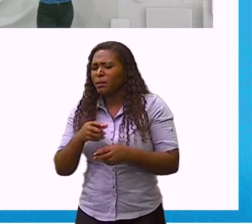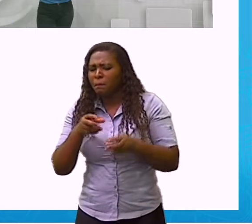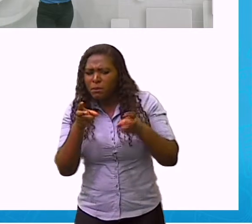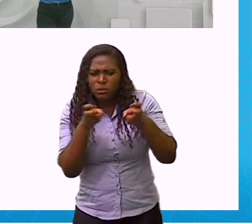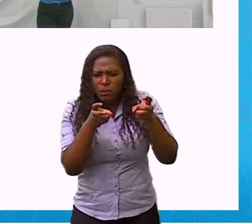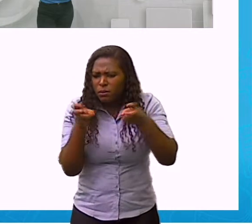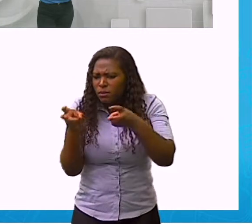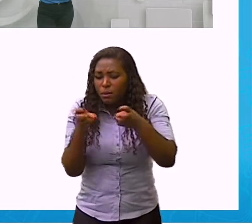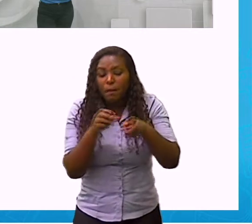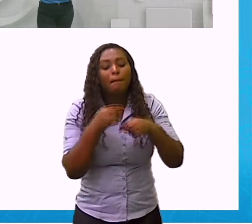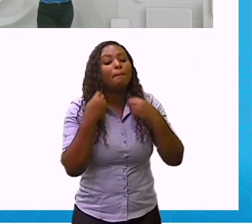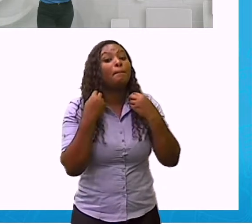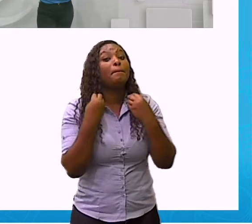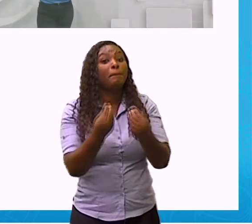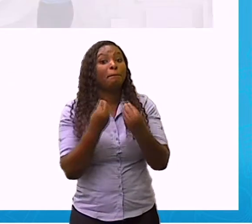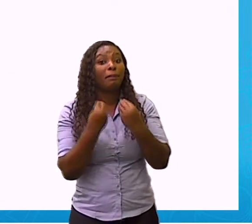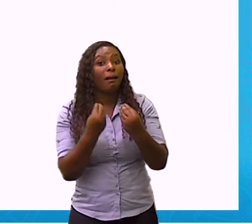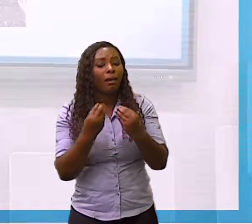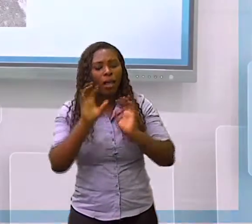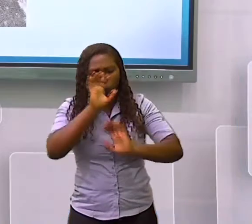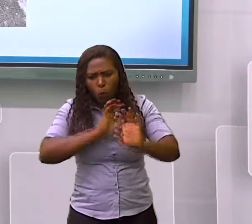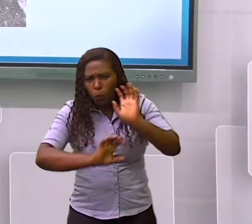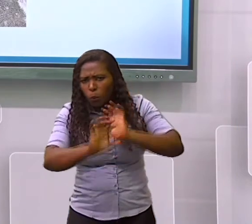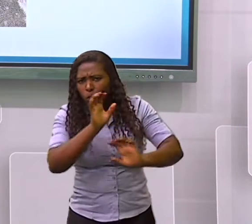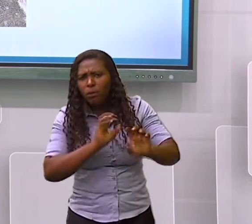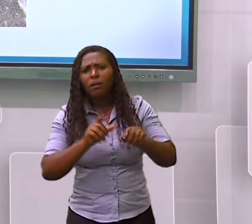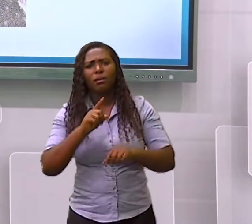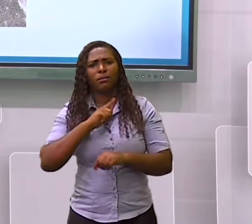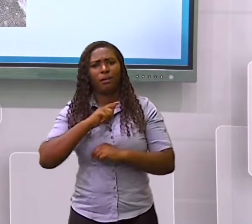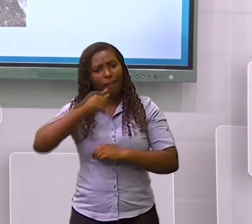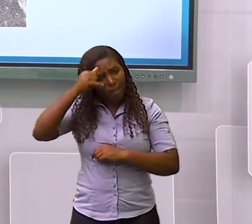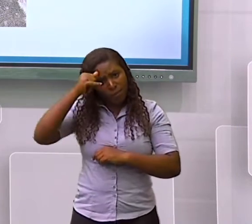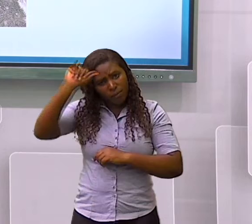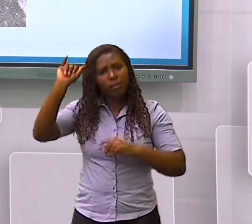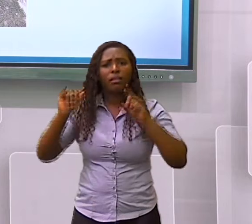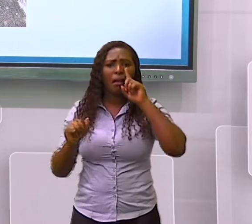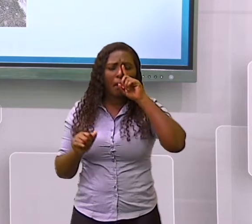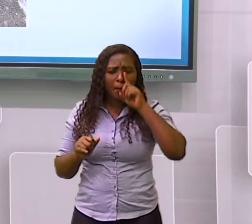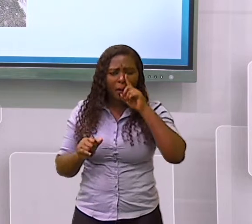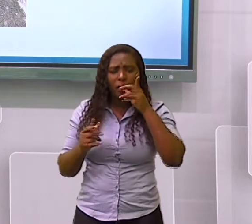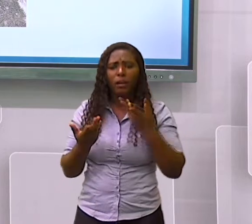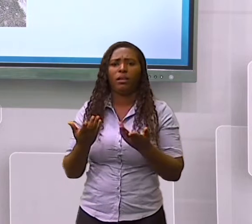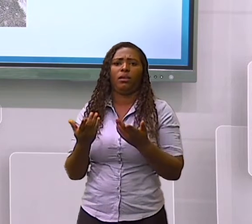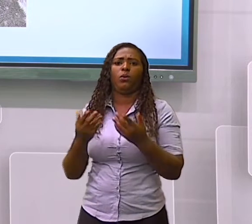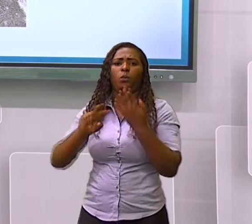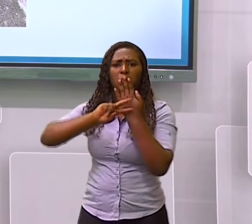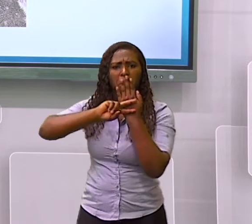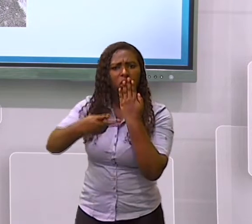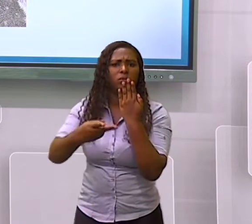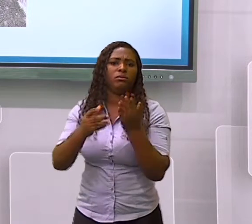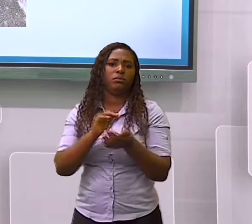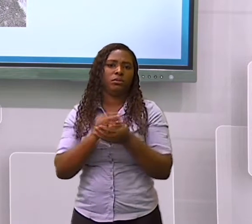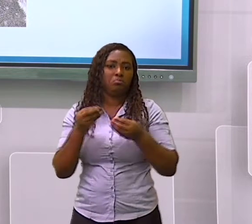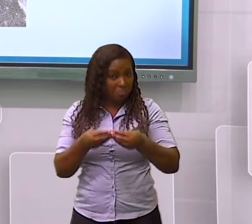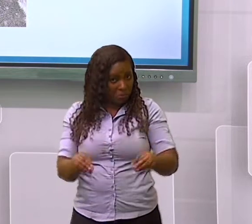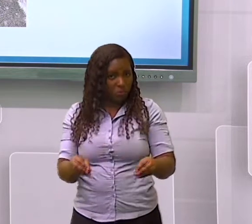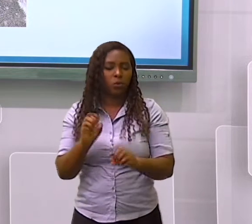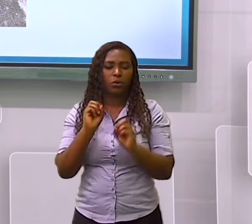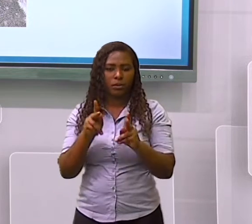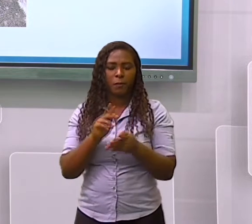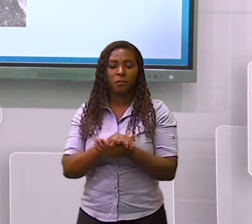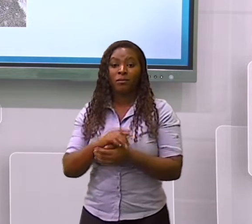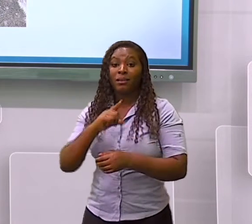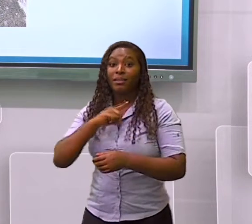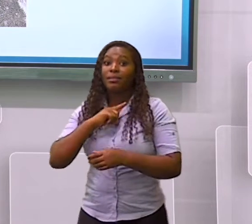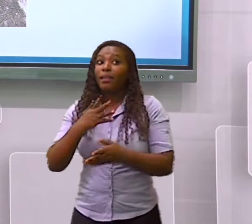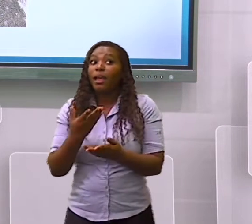de casa todos os dias, não é verdade? Existem várias fontes possíveis de danos, não só